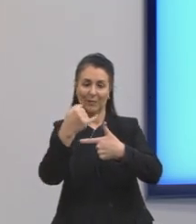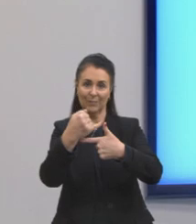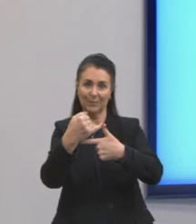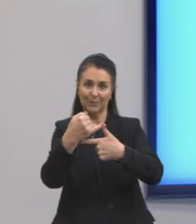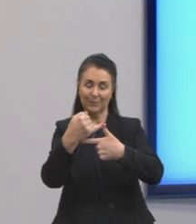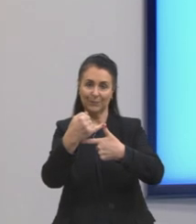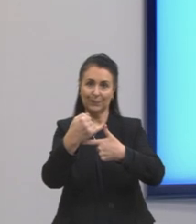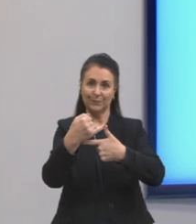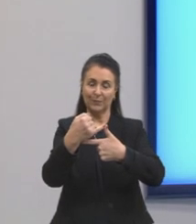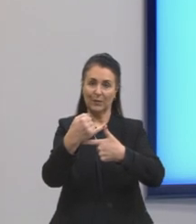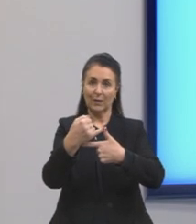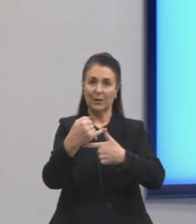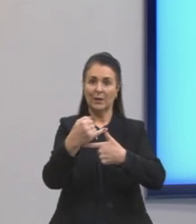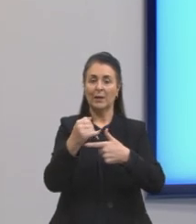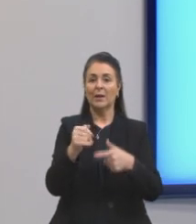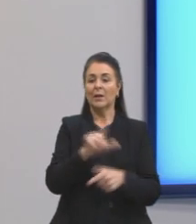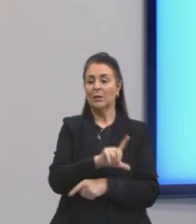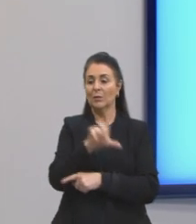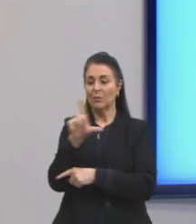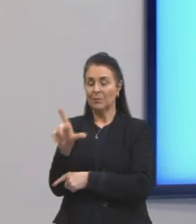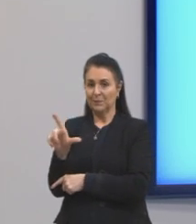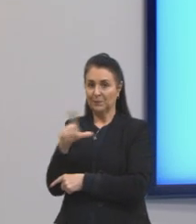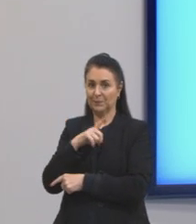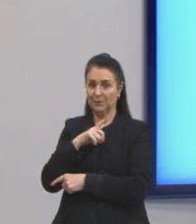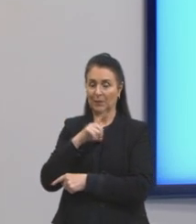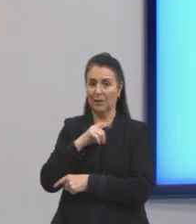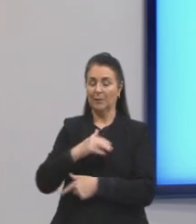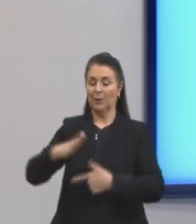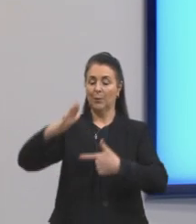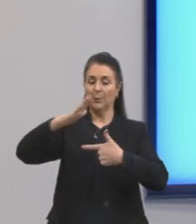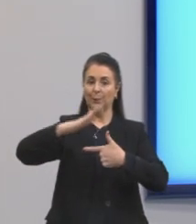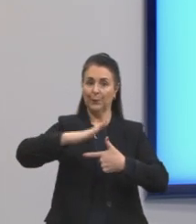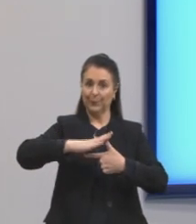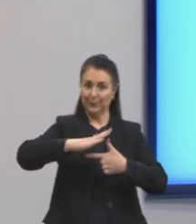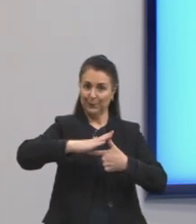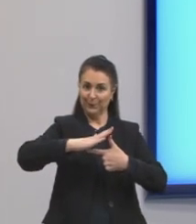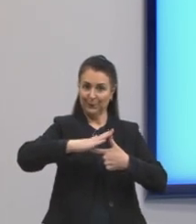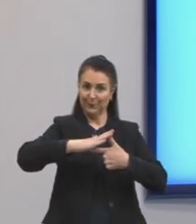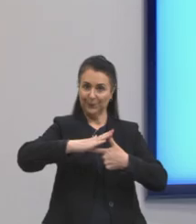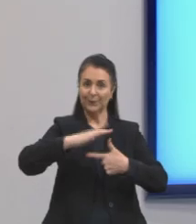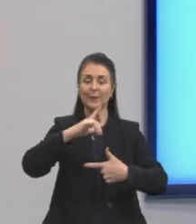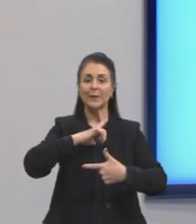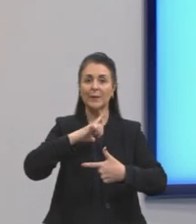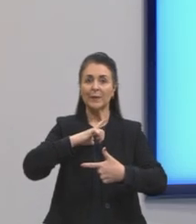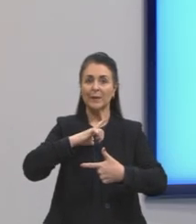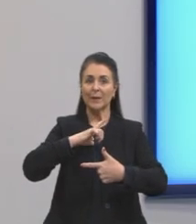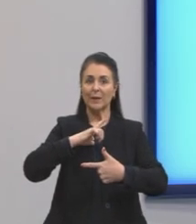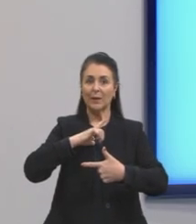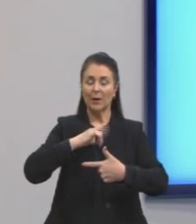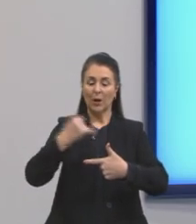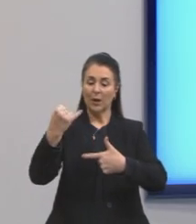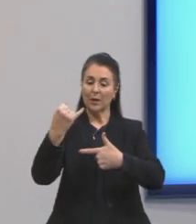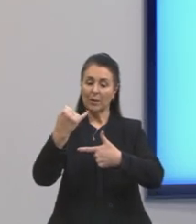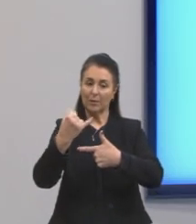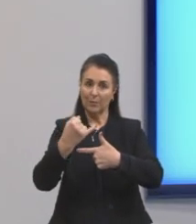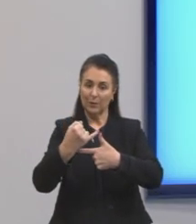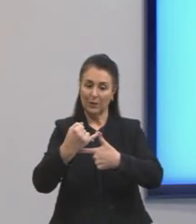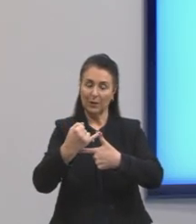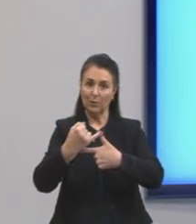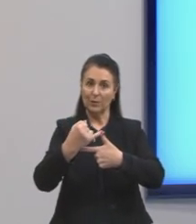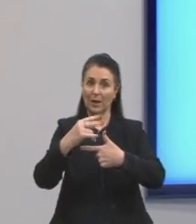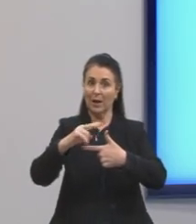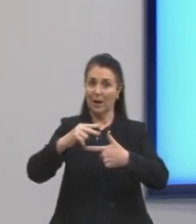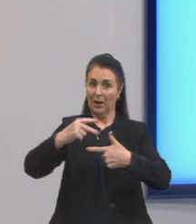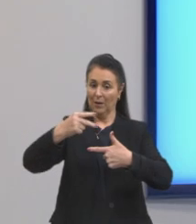aqui o lado Gente eu tenho que então o teorema por si só nós temos aqui que a hipotenusa ao quadrado